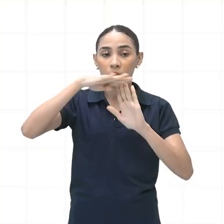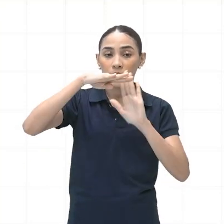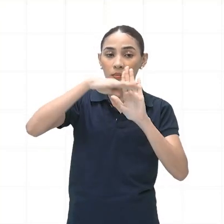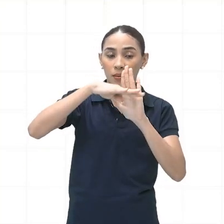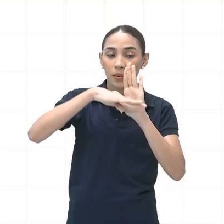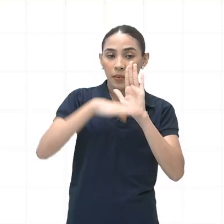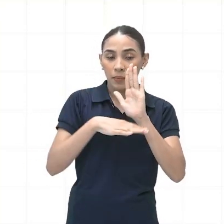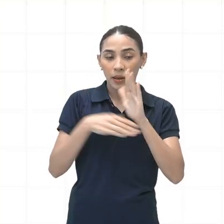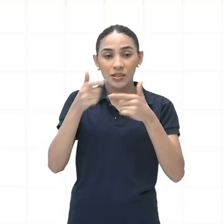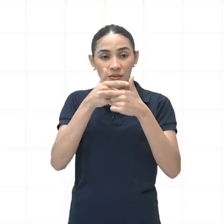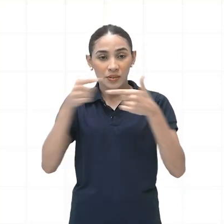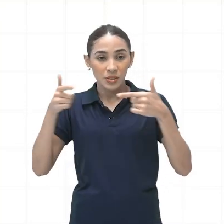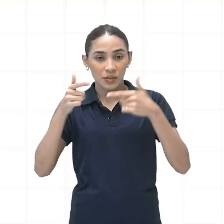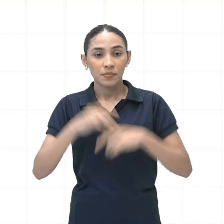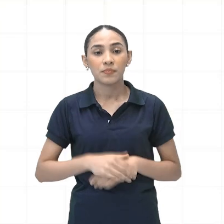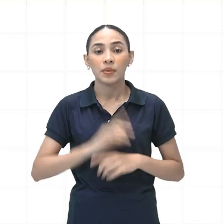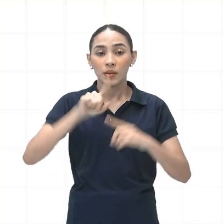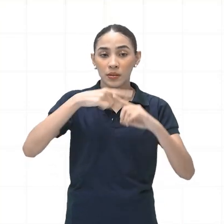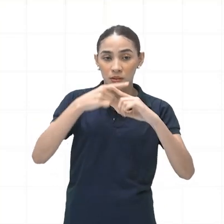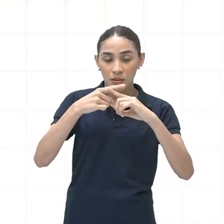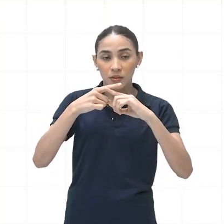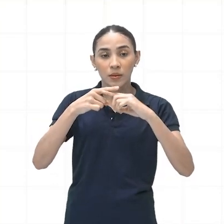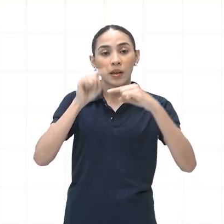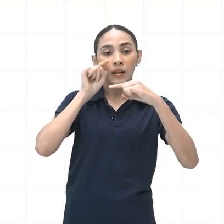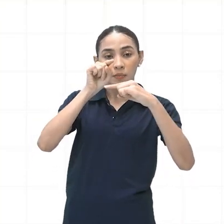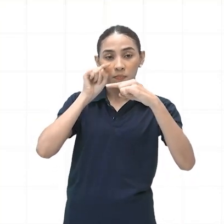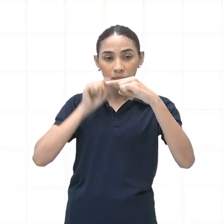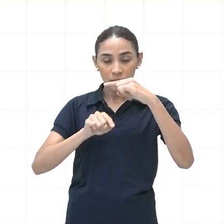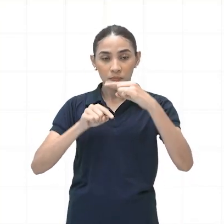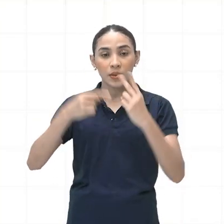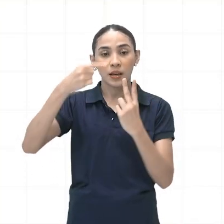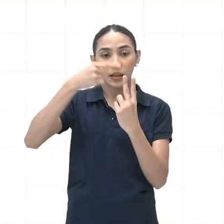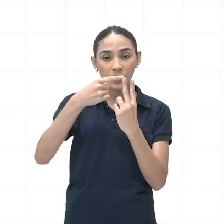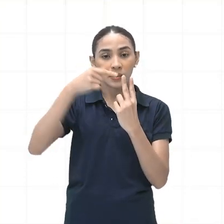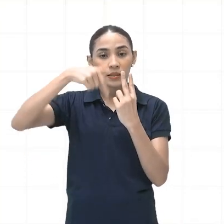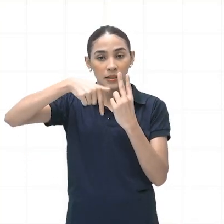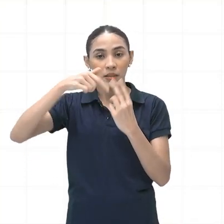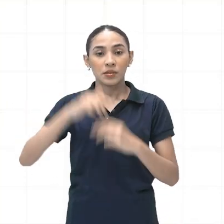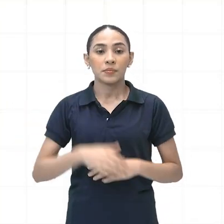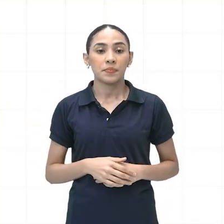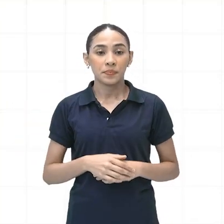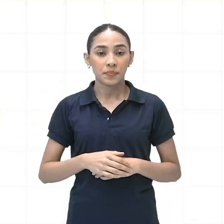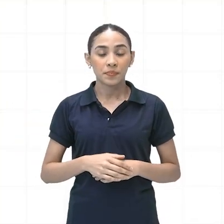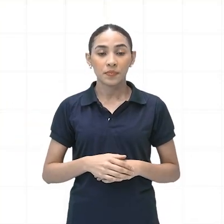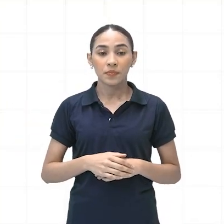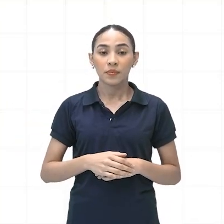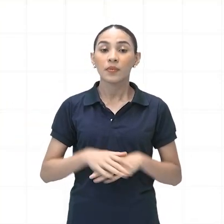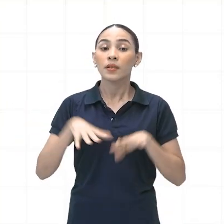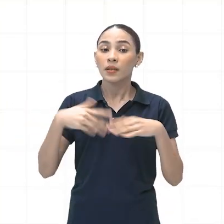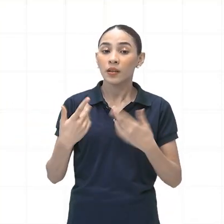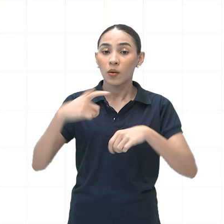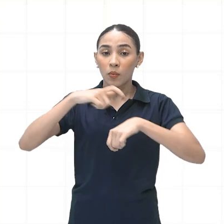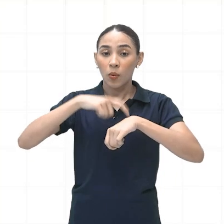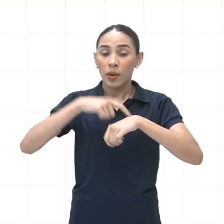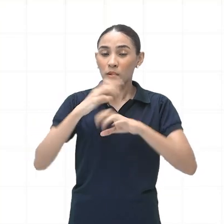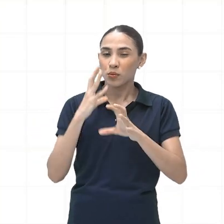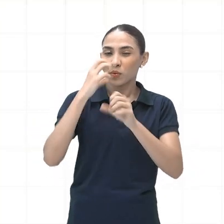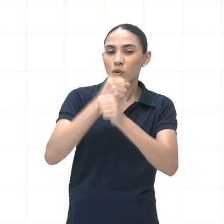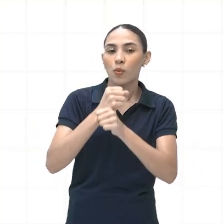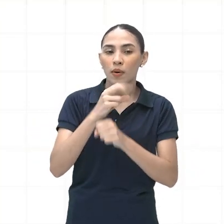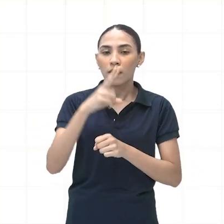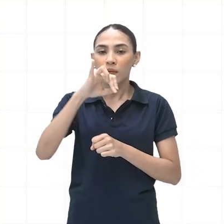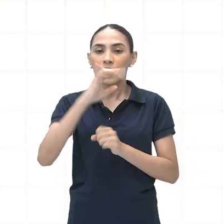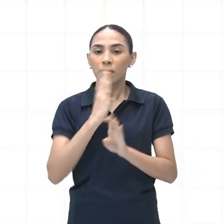para simplificar. Multiplicamos em cima e embaixo pela raiz quadrada de 7. Então, quando fizer essa conta, vai ficar